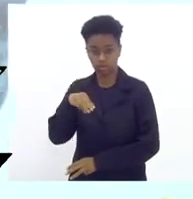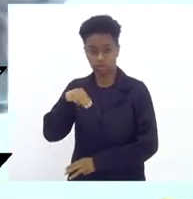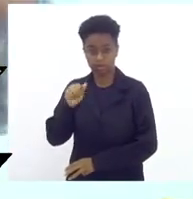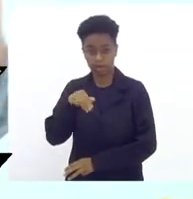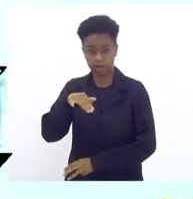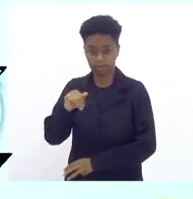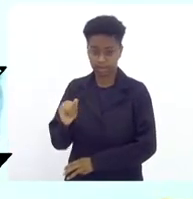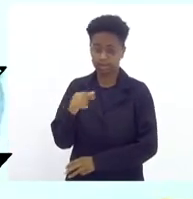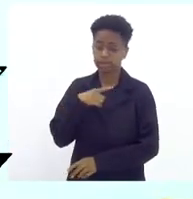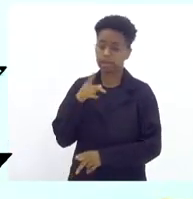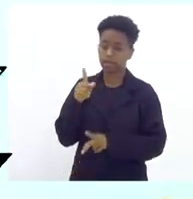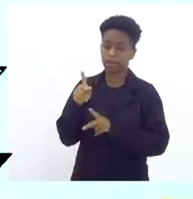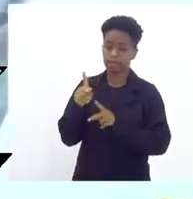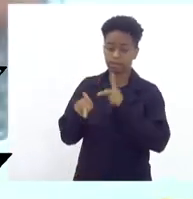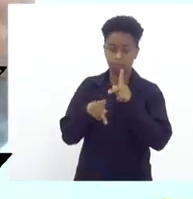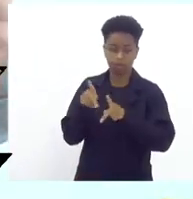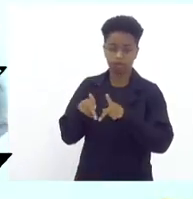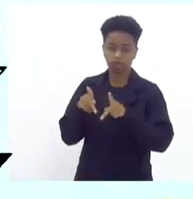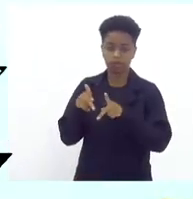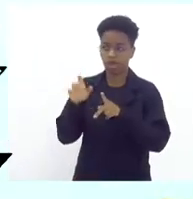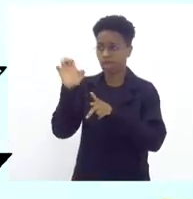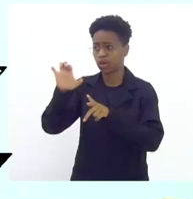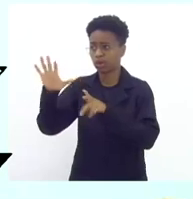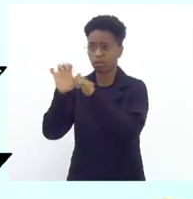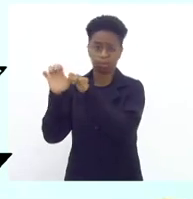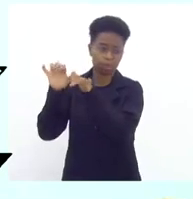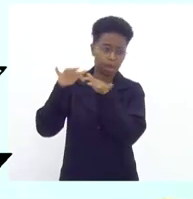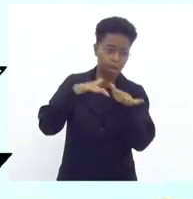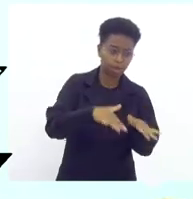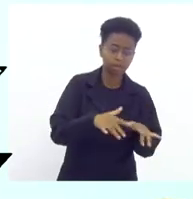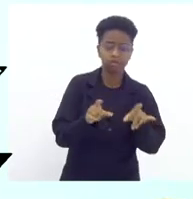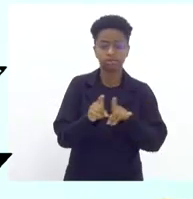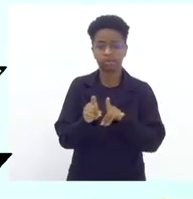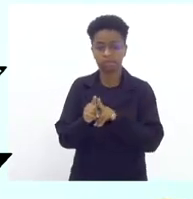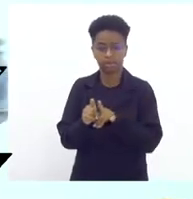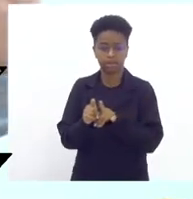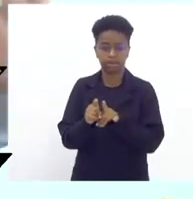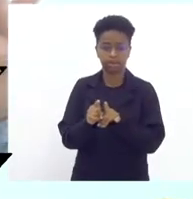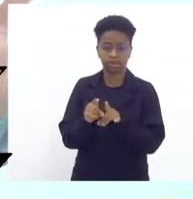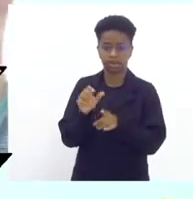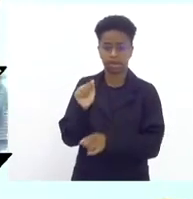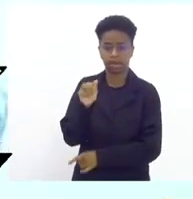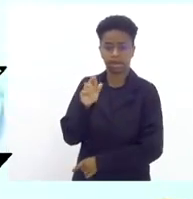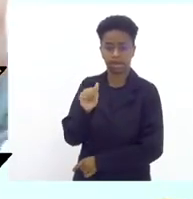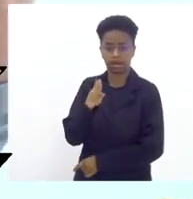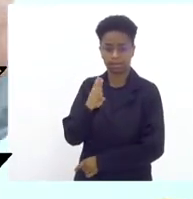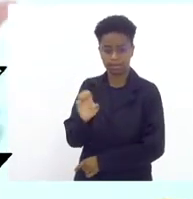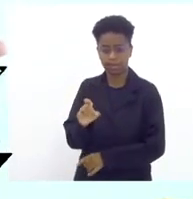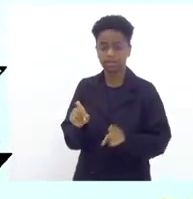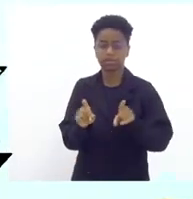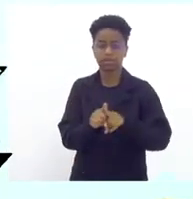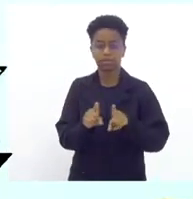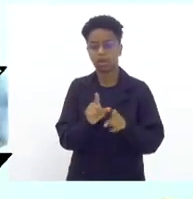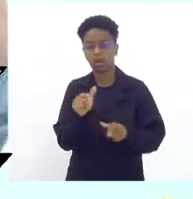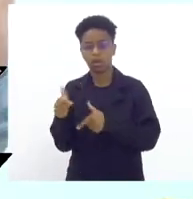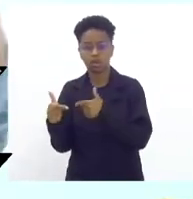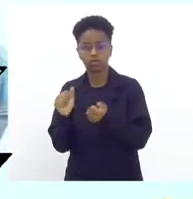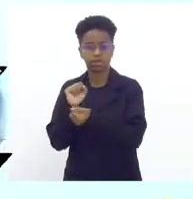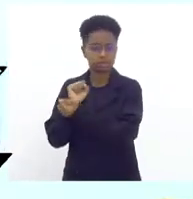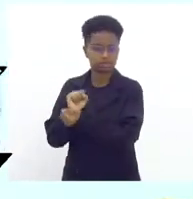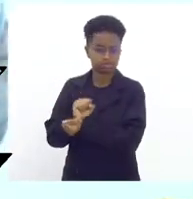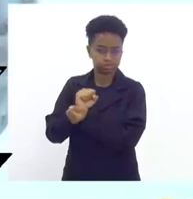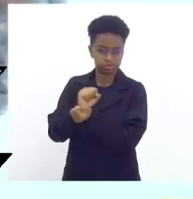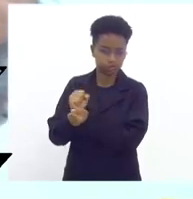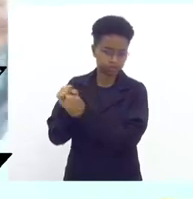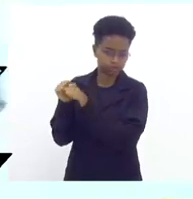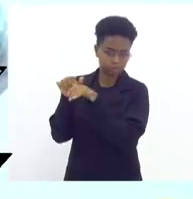povos tiveram de várias partes da Europa do mundo árabe e tem também pessoas que vieram com as trazidas pela escravidão Então a